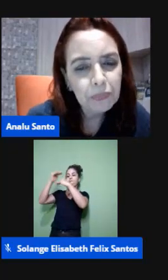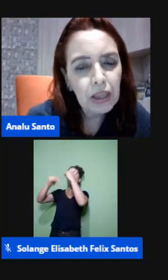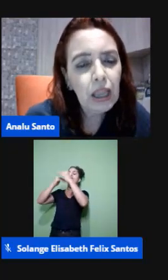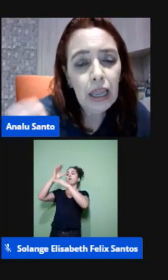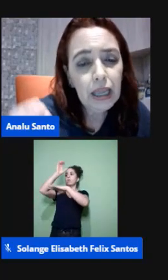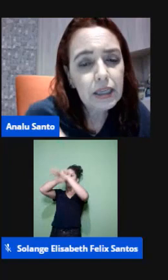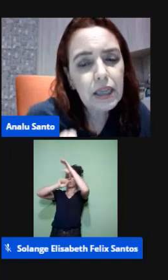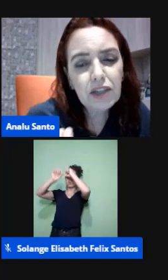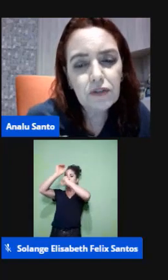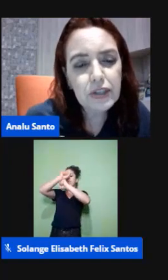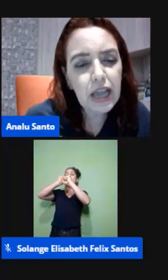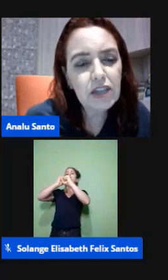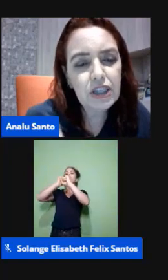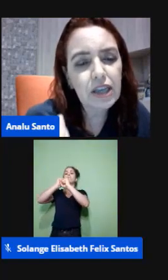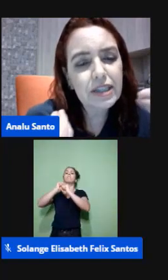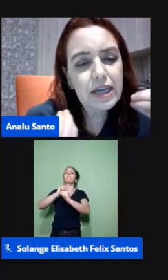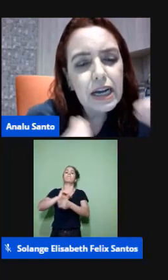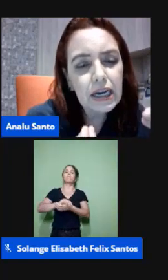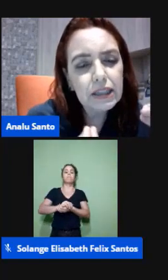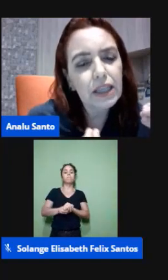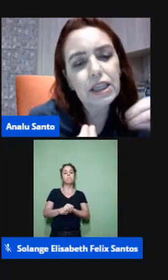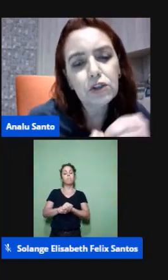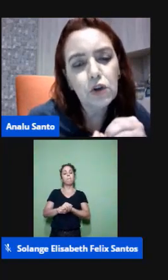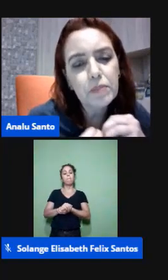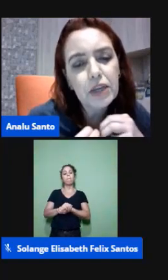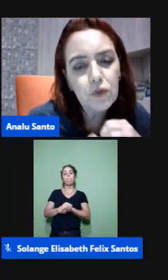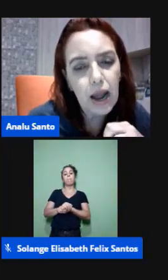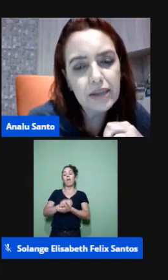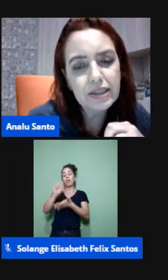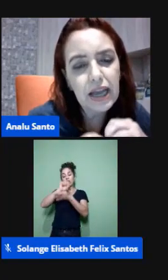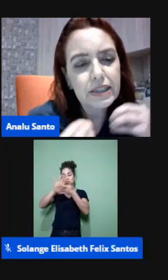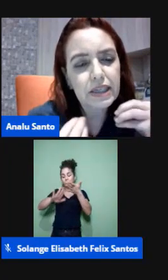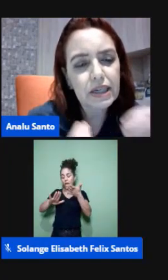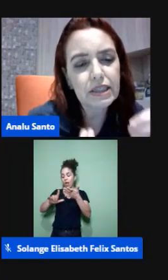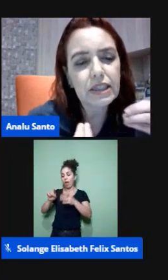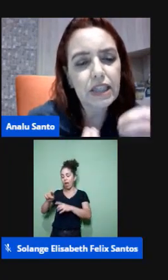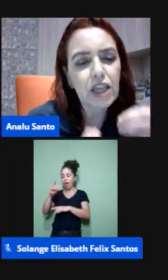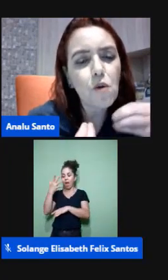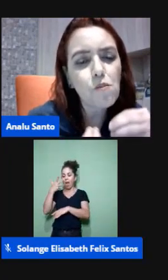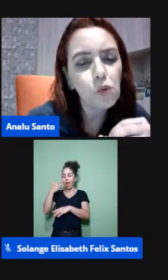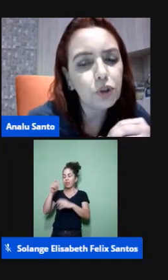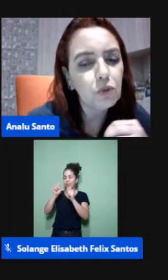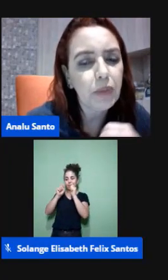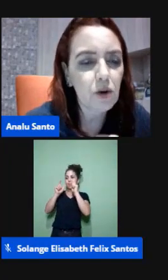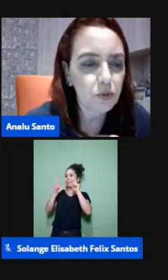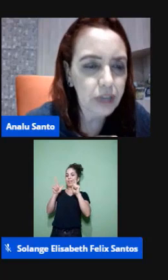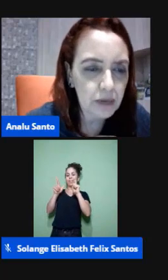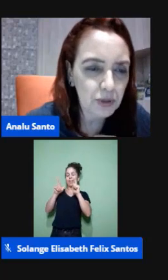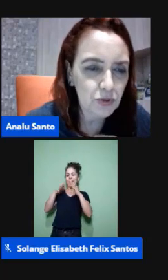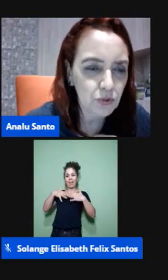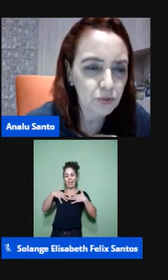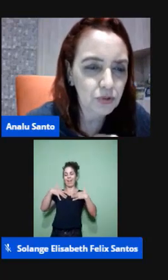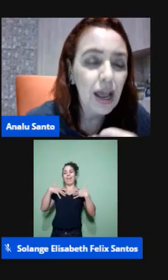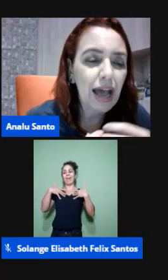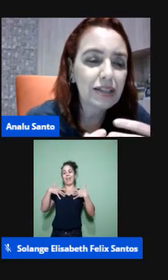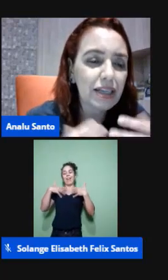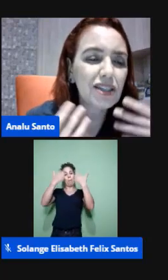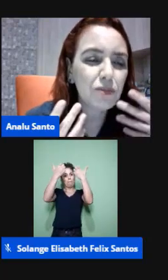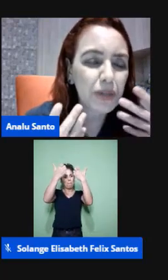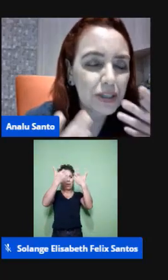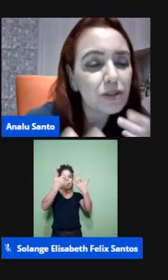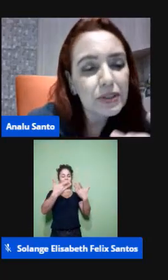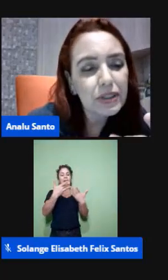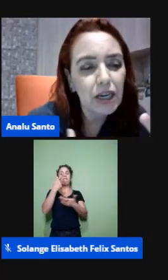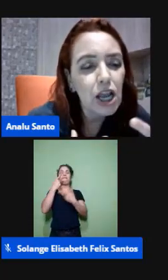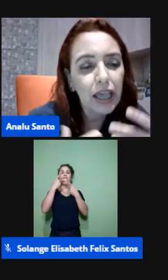proximal. Atividades que as encantem e sobre as quais as crianças tenham muito para contar para os outros. As